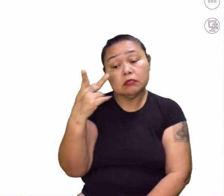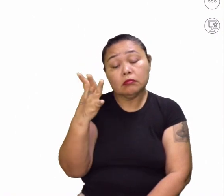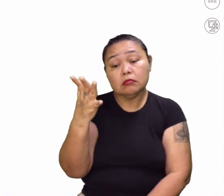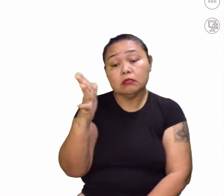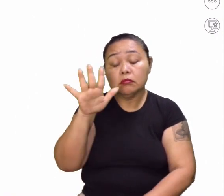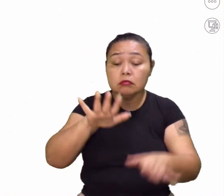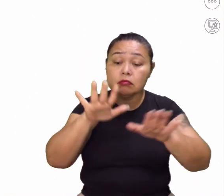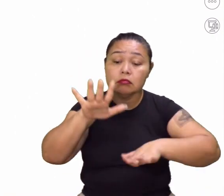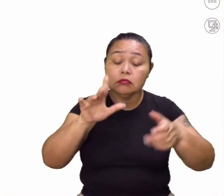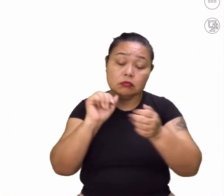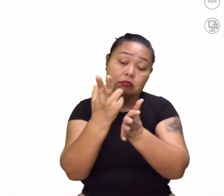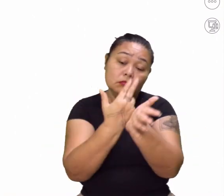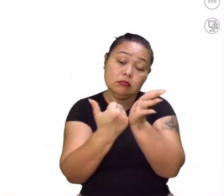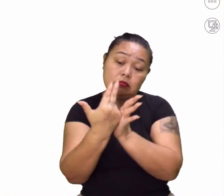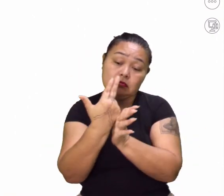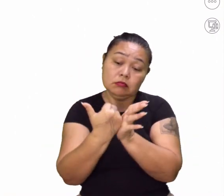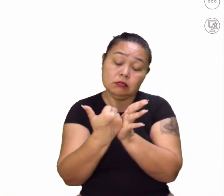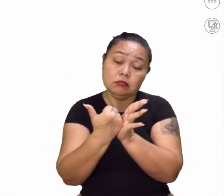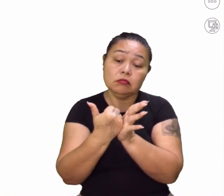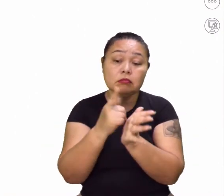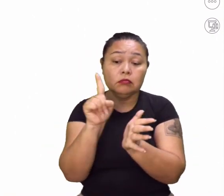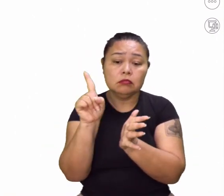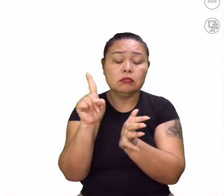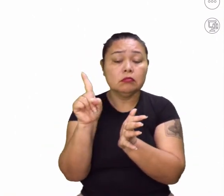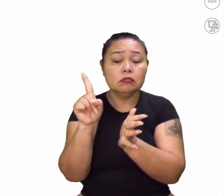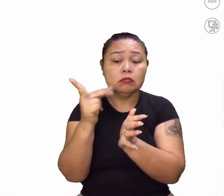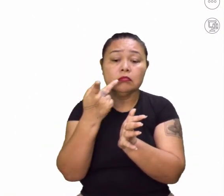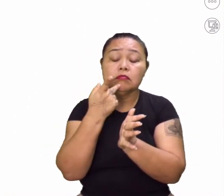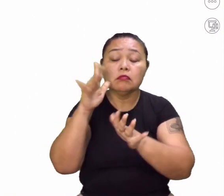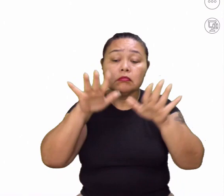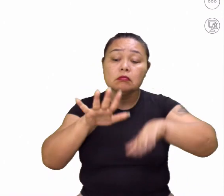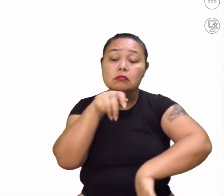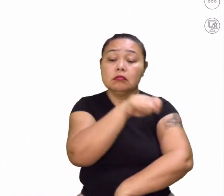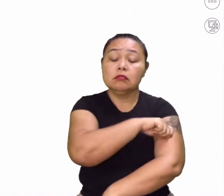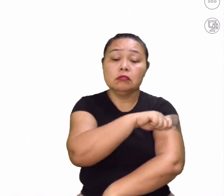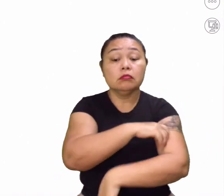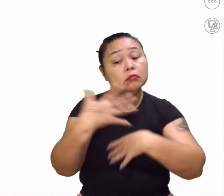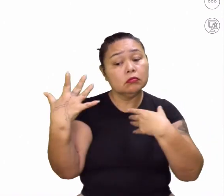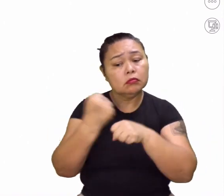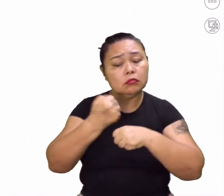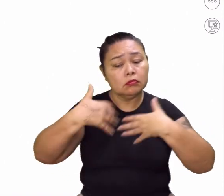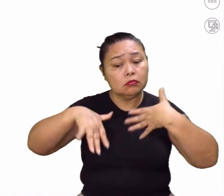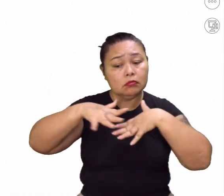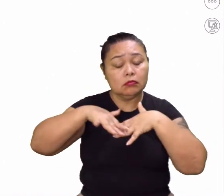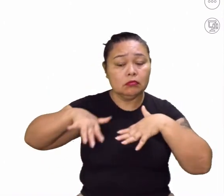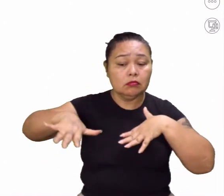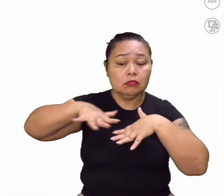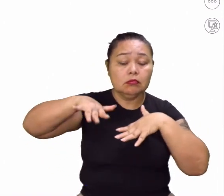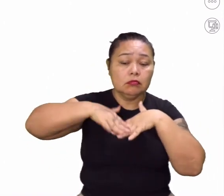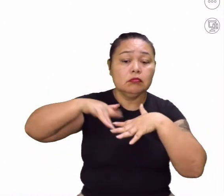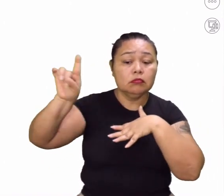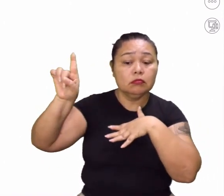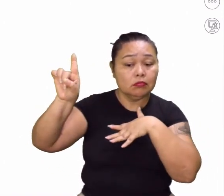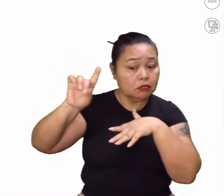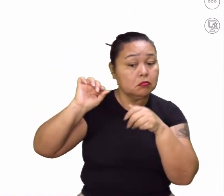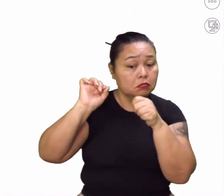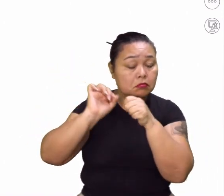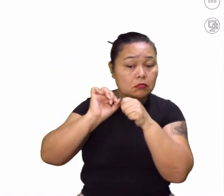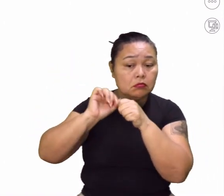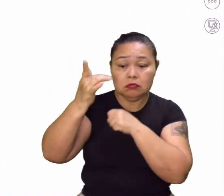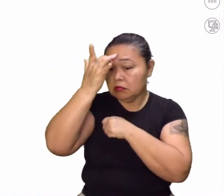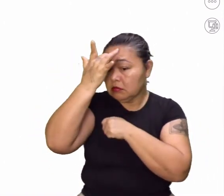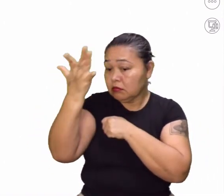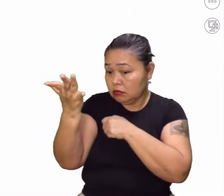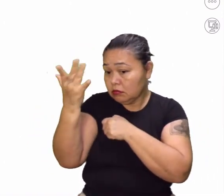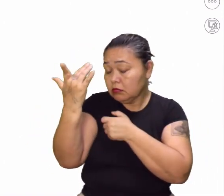Exatamente. Tem uns que preferem desenhar e tem outros que não. Como tem alunos que são bons de cálculo, né? Gostam mais da área de cálculo. Exatamente. Não, para mim isso